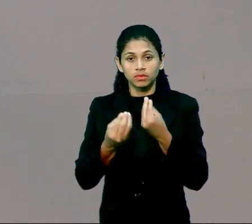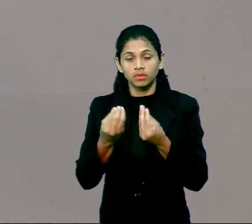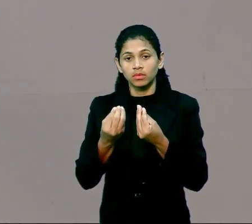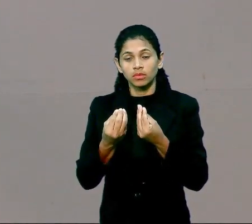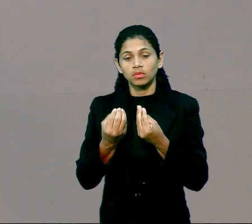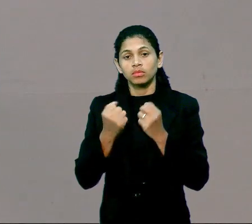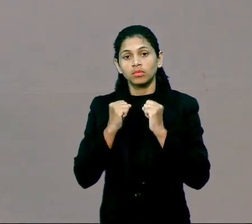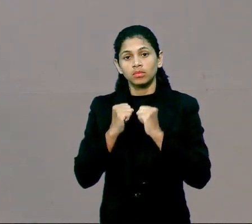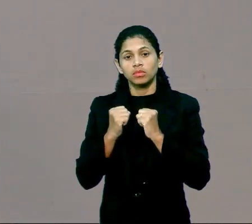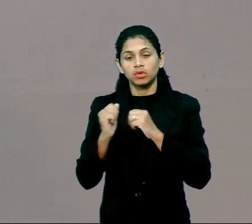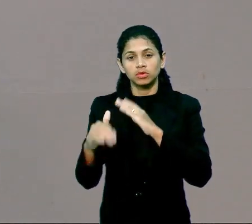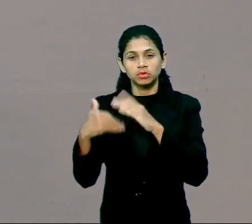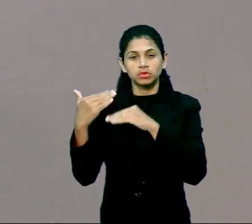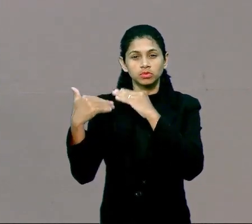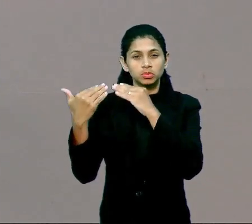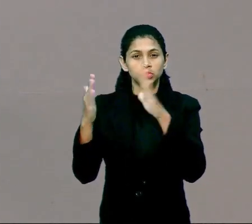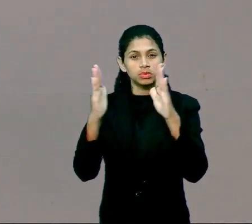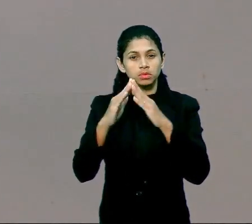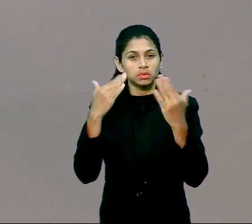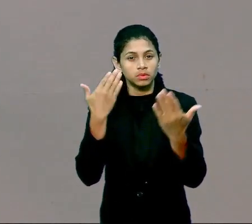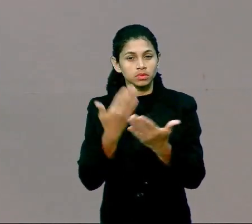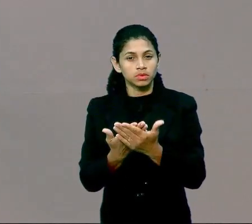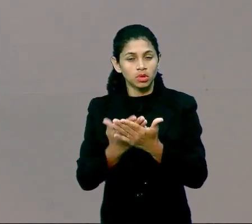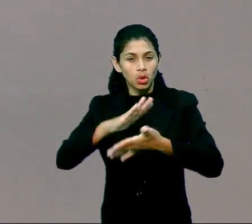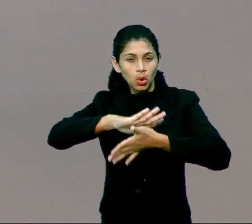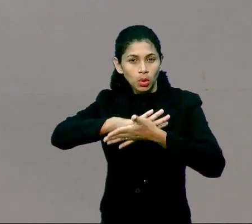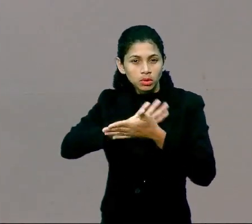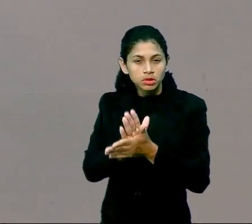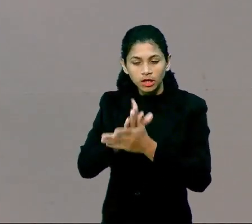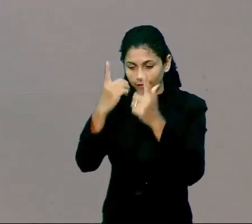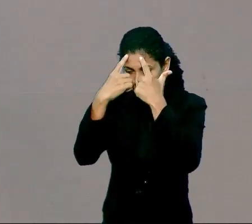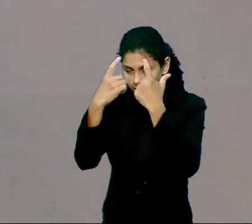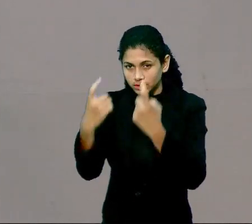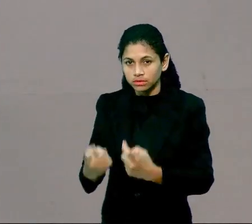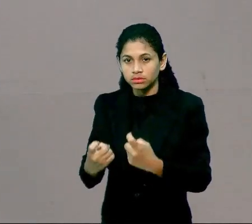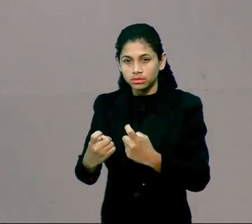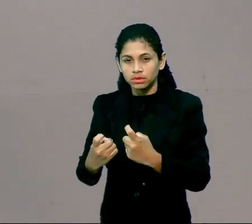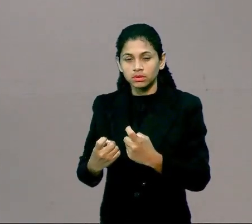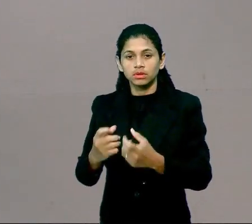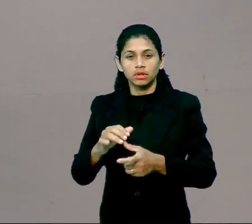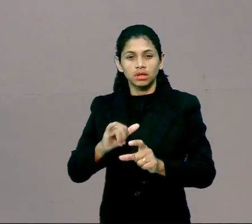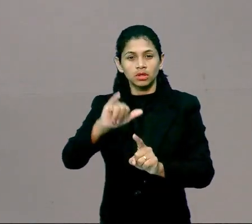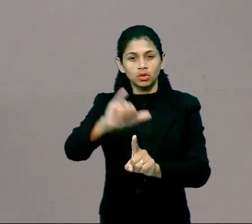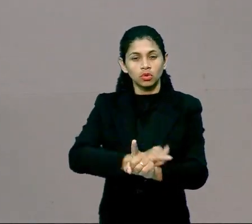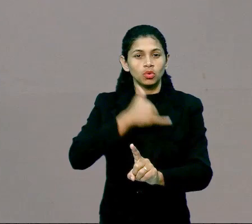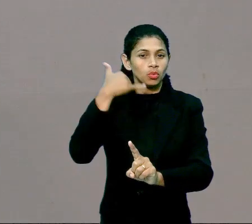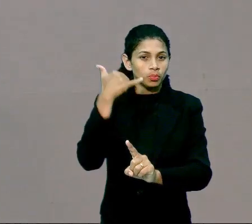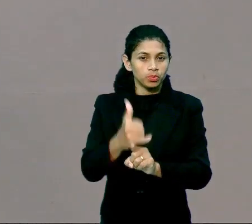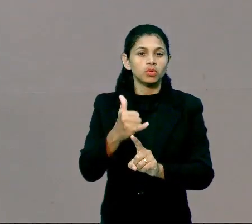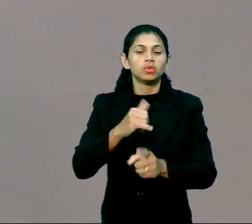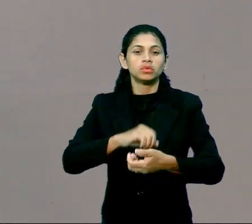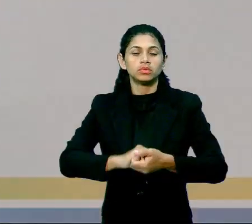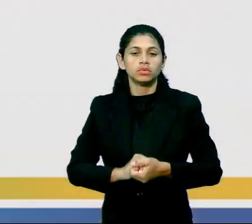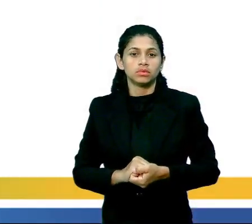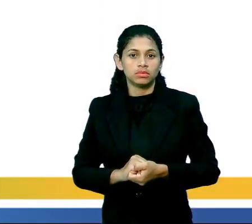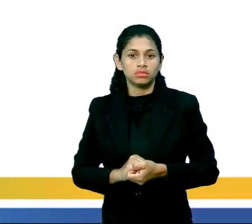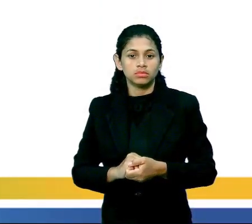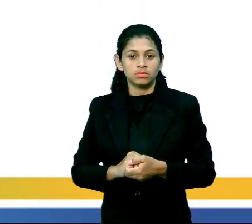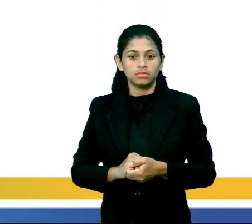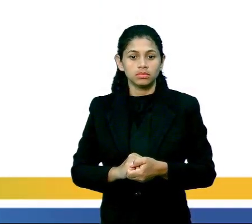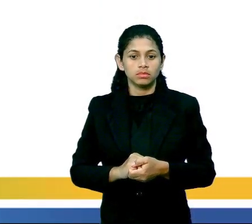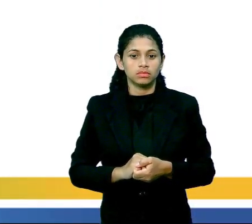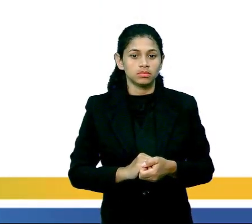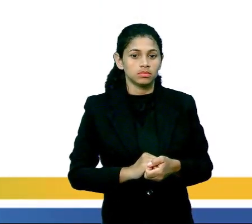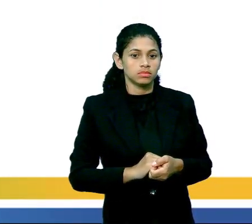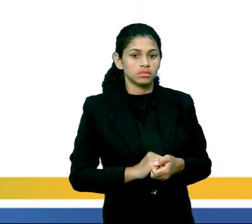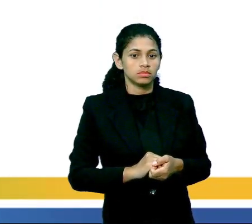ser desenvolvido na escola, combate à violência, de bullying e todas essas questões que podem ser correlacionadas com a luta,